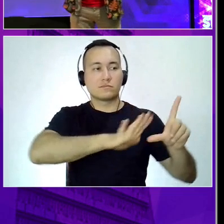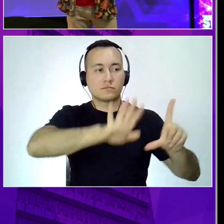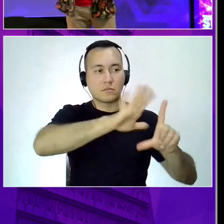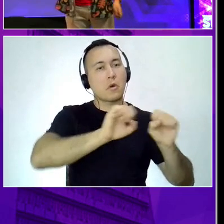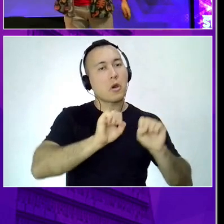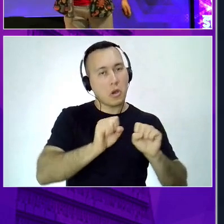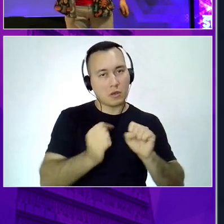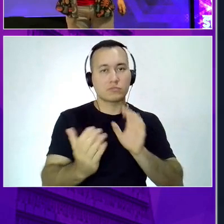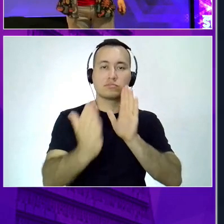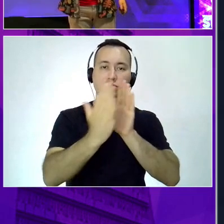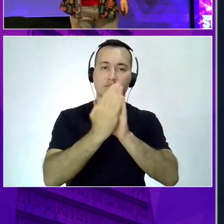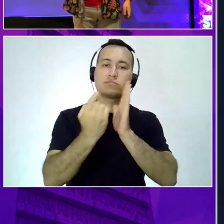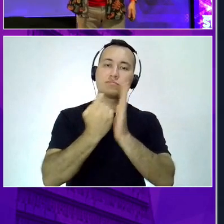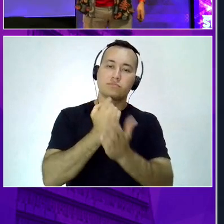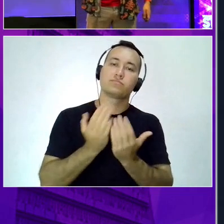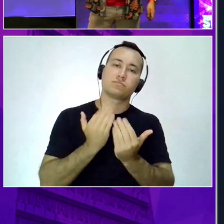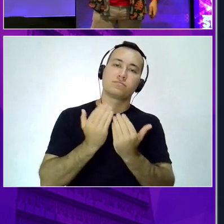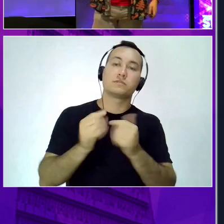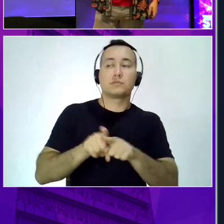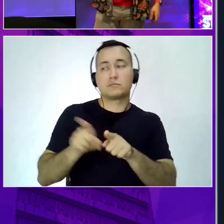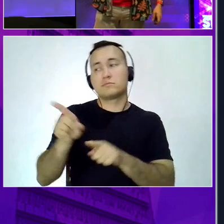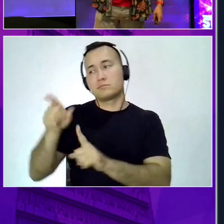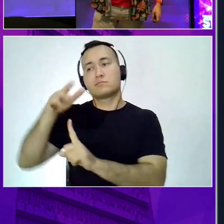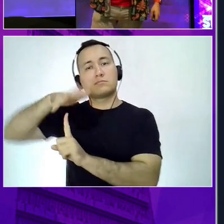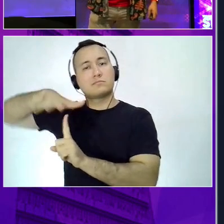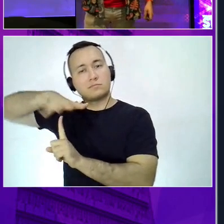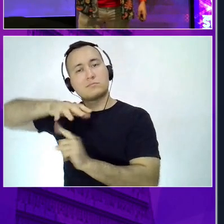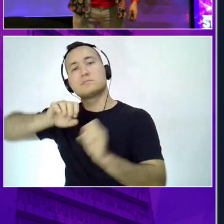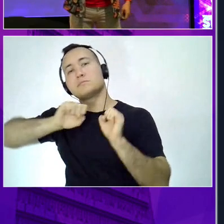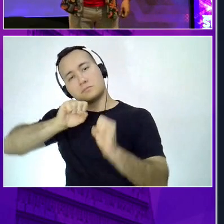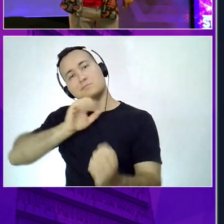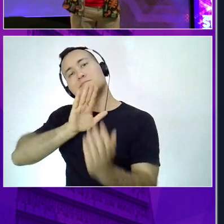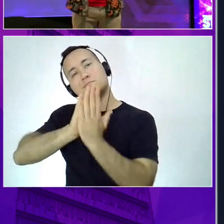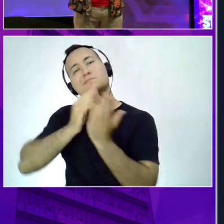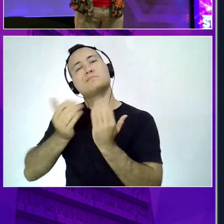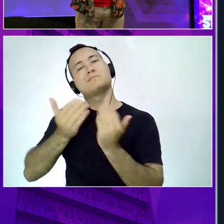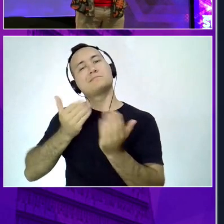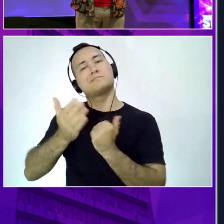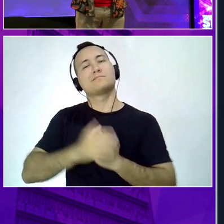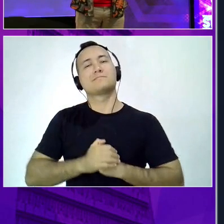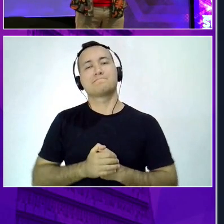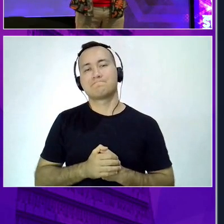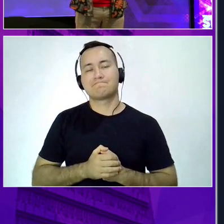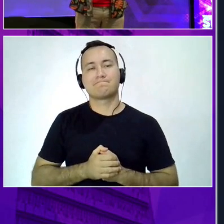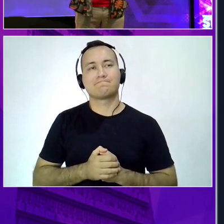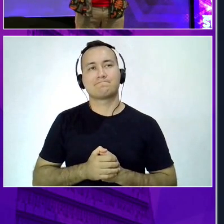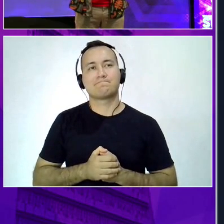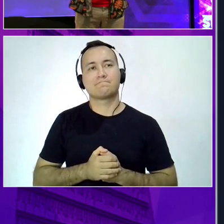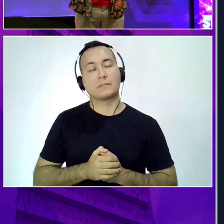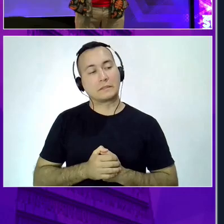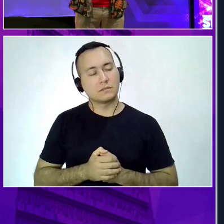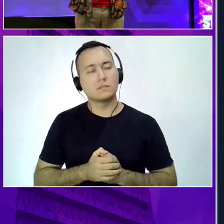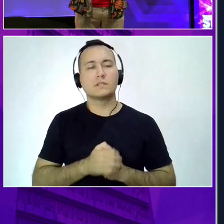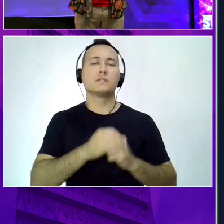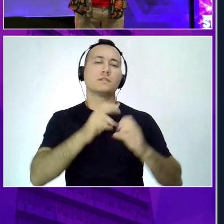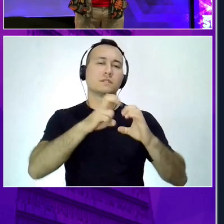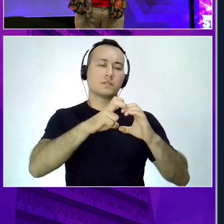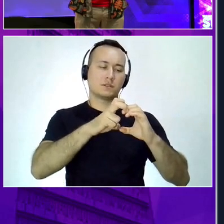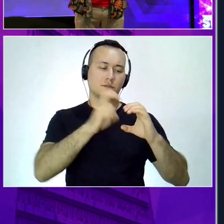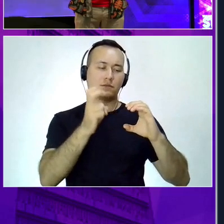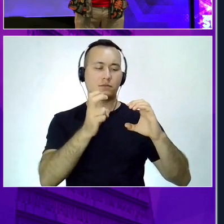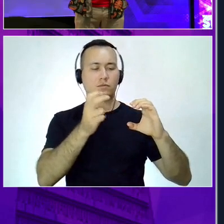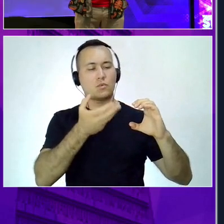conversar comigo também lá no instante. É super interessante a gente pensar sobre o ChatGPT, né? E para mim, enquanto